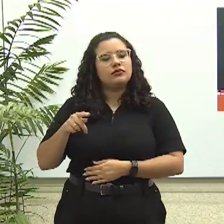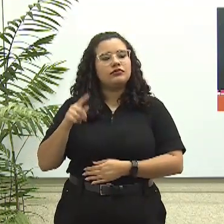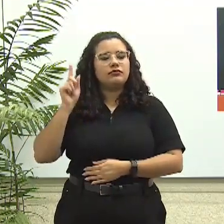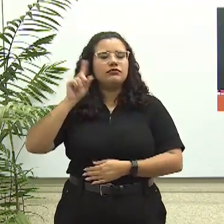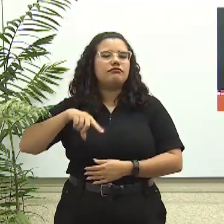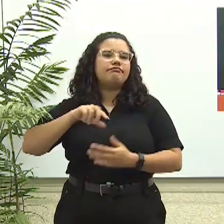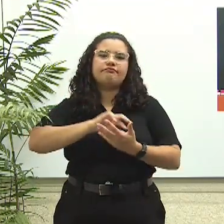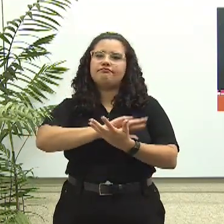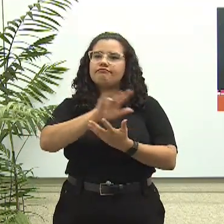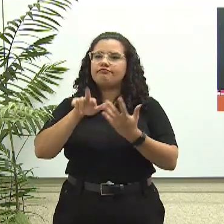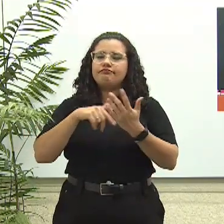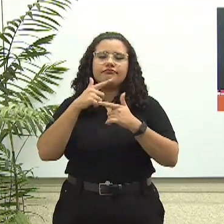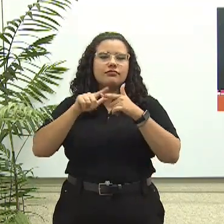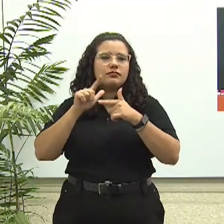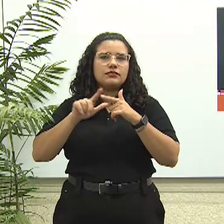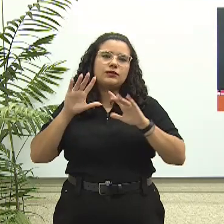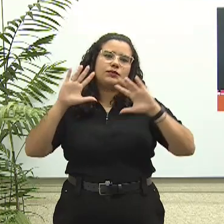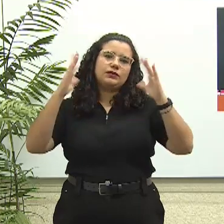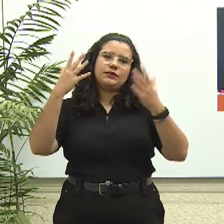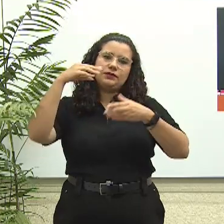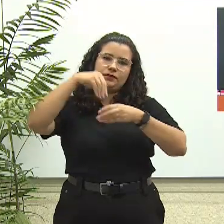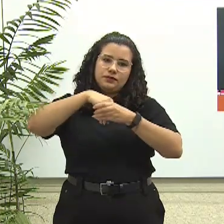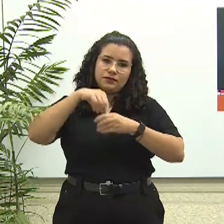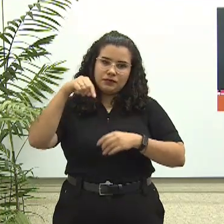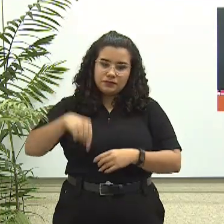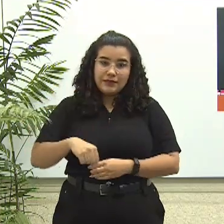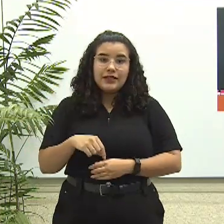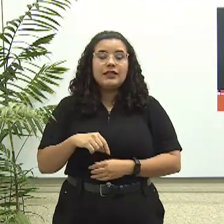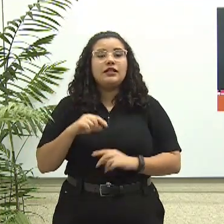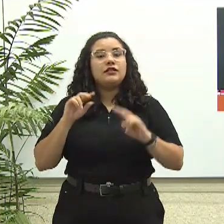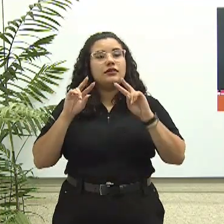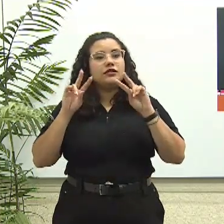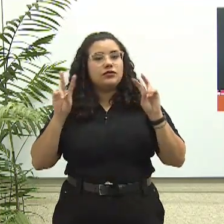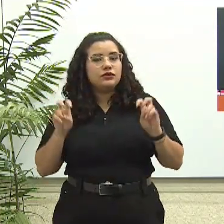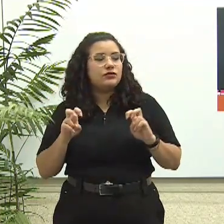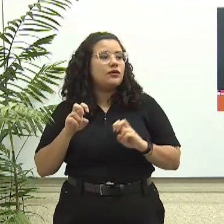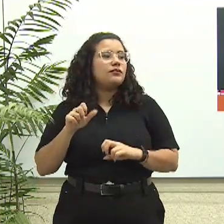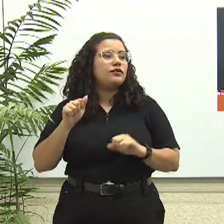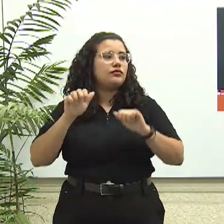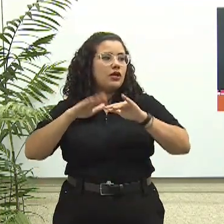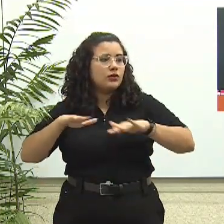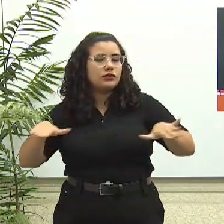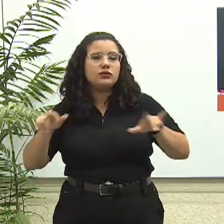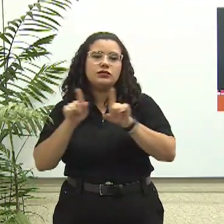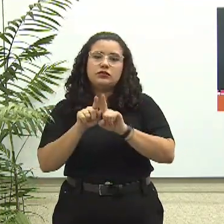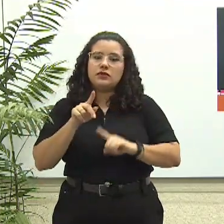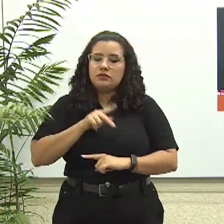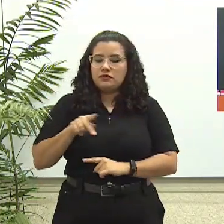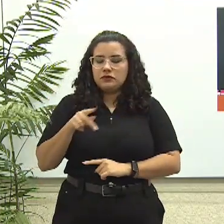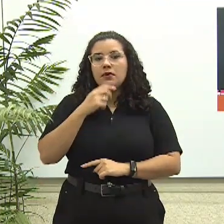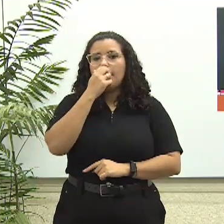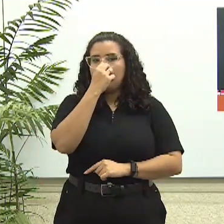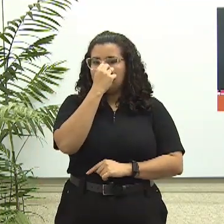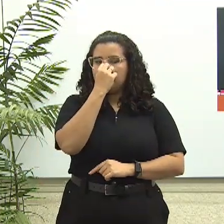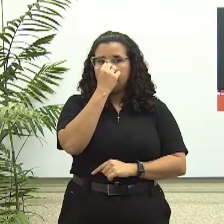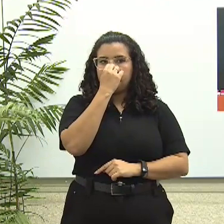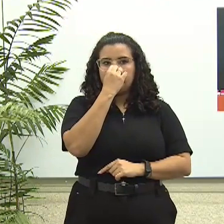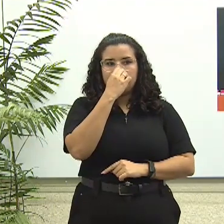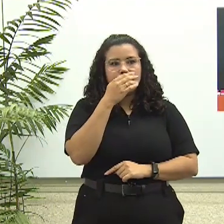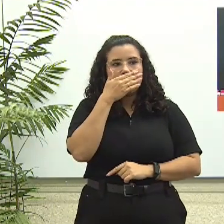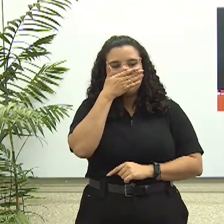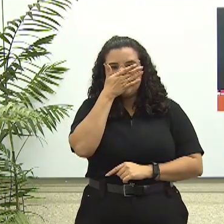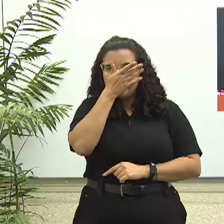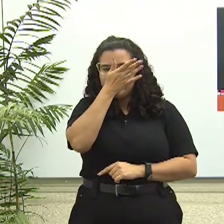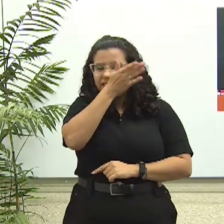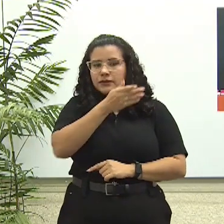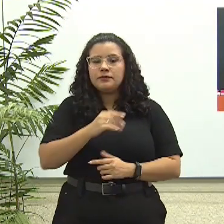ressonância de todos os problemas que acontecem à sua volta tanto em relação a ele próprio em relação aos alunos e portanto esse número que sai